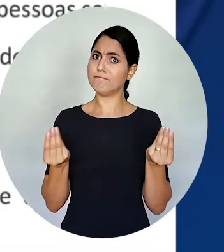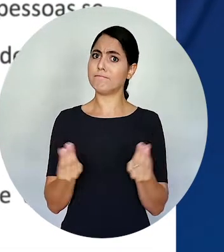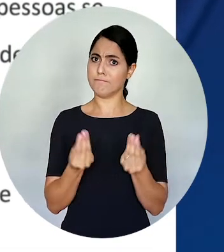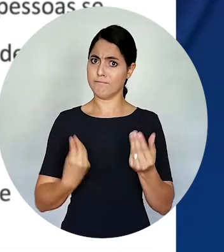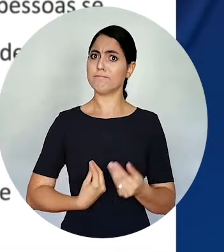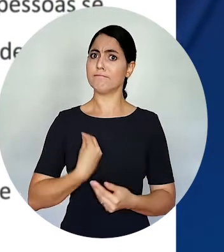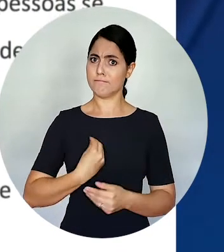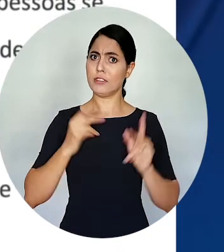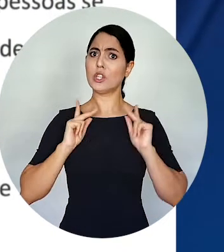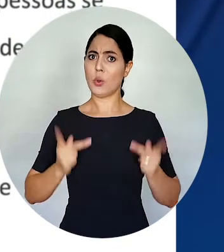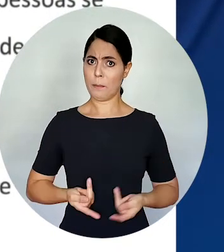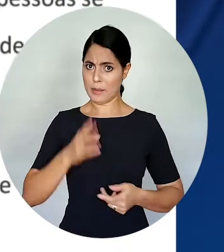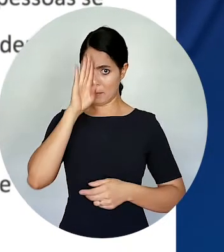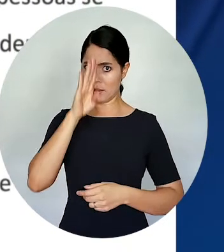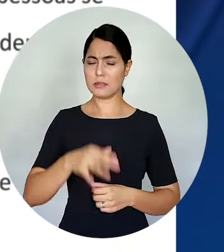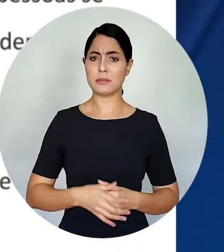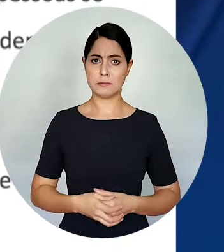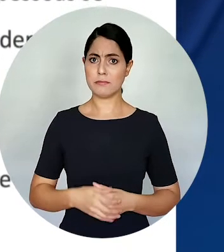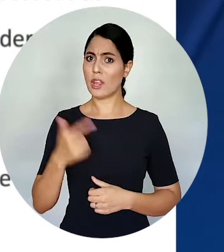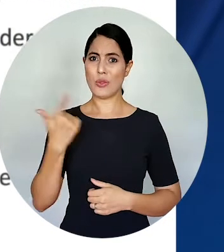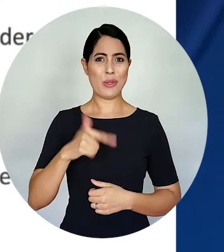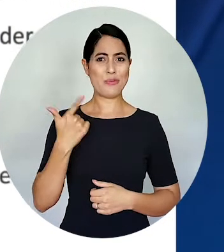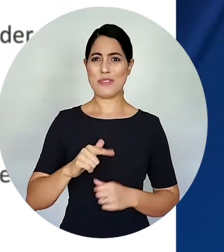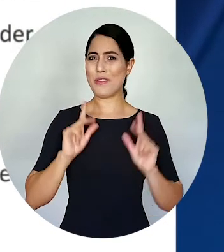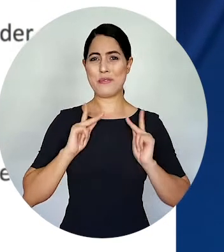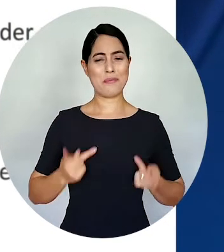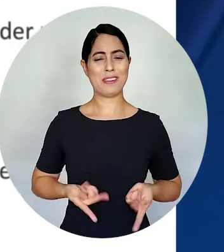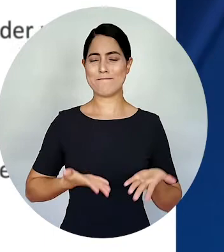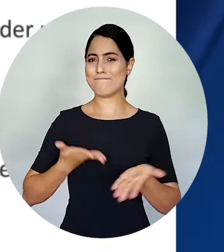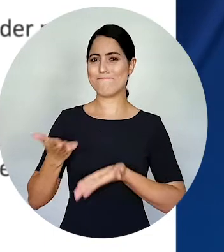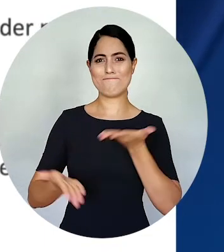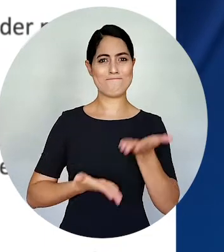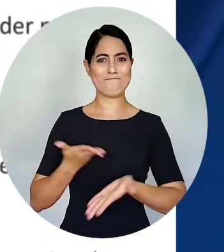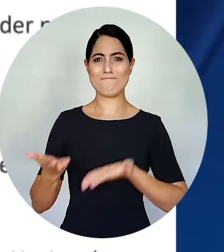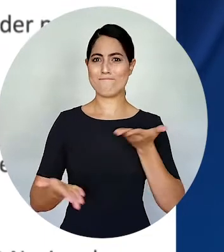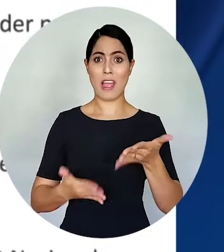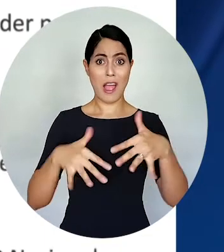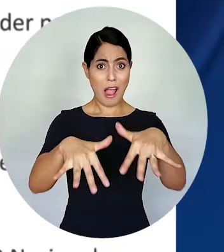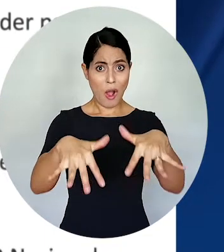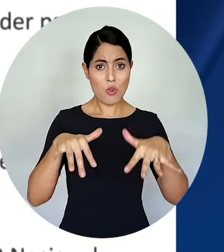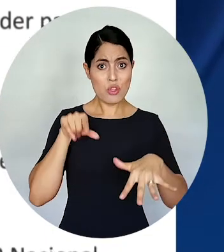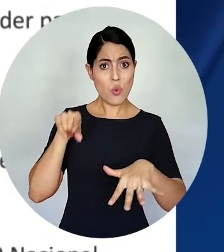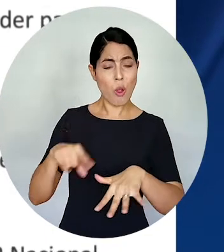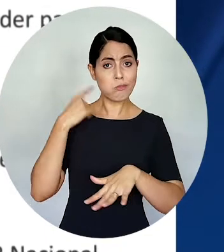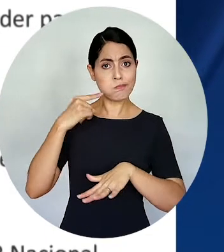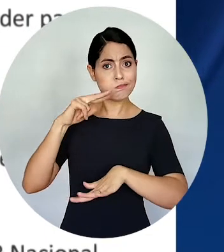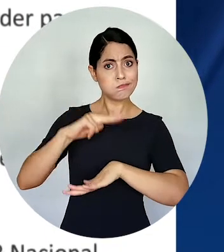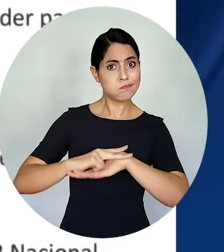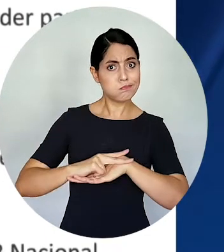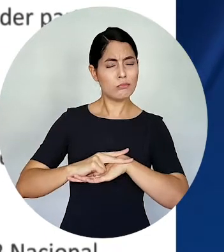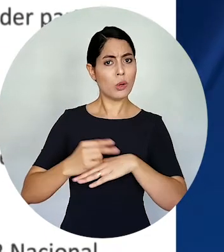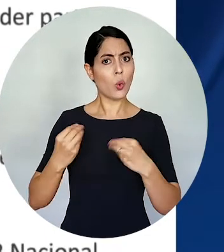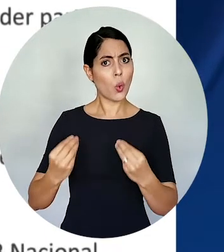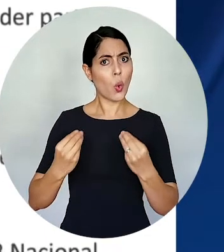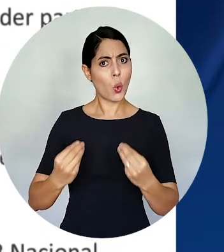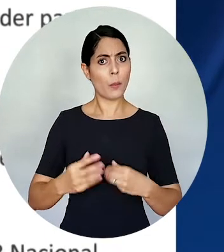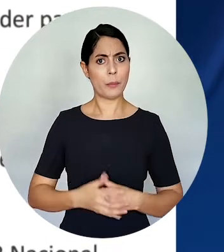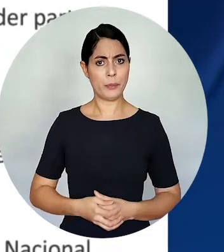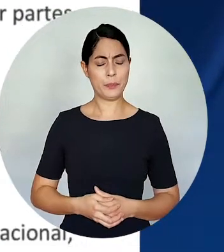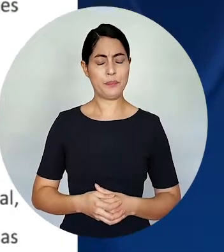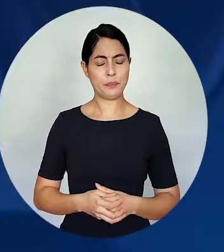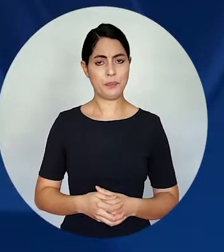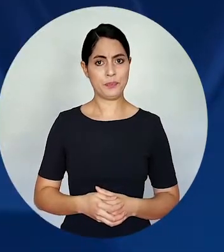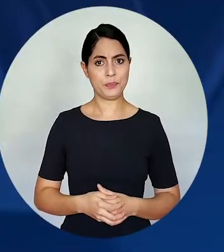segundo o documento, foi de extrema desumanidade a decisão de realizar uma audiência com o advogado em um leito